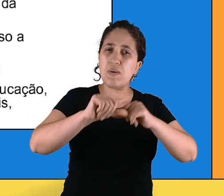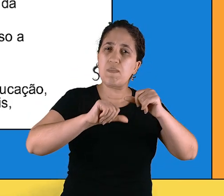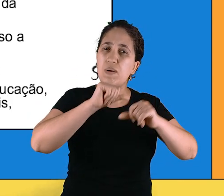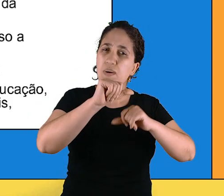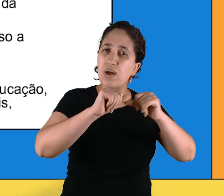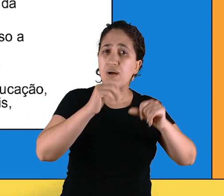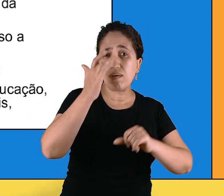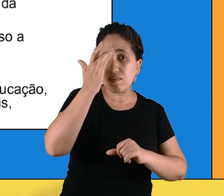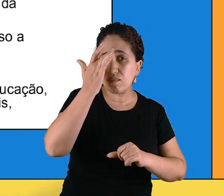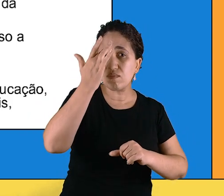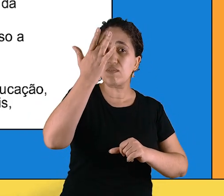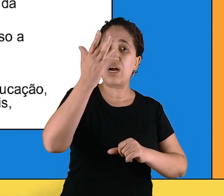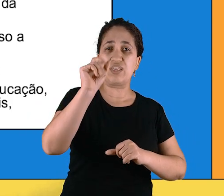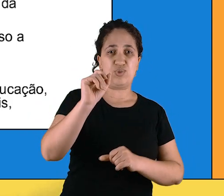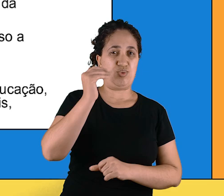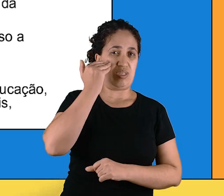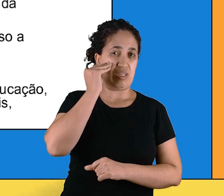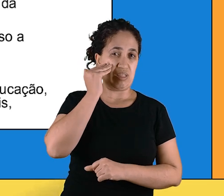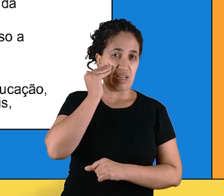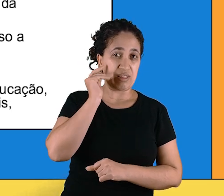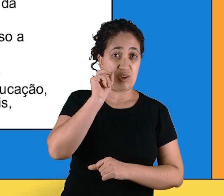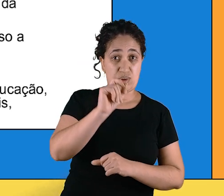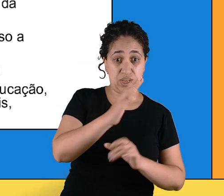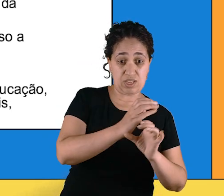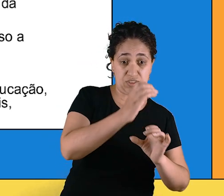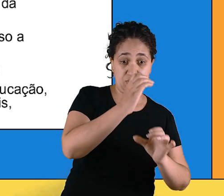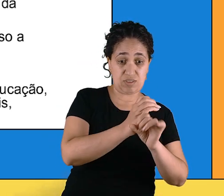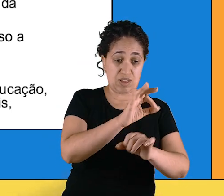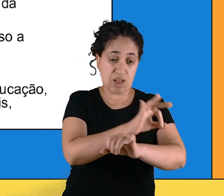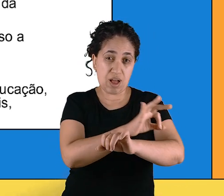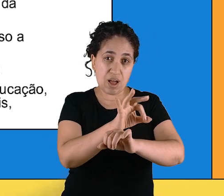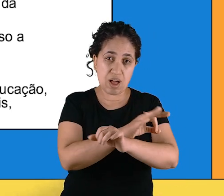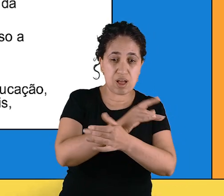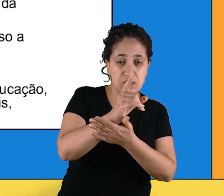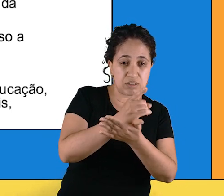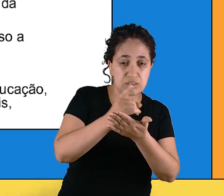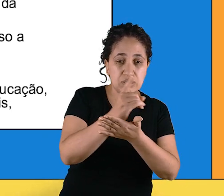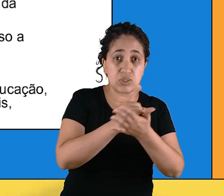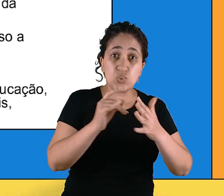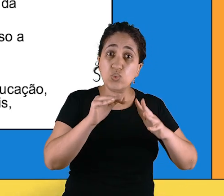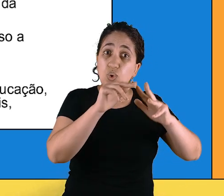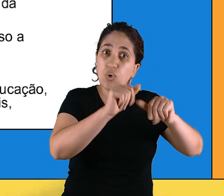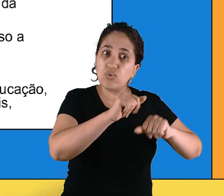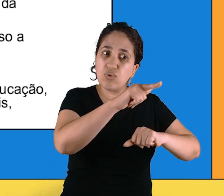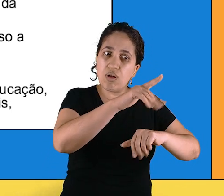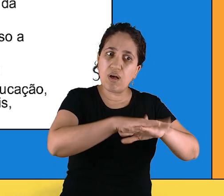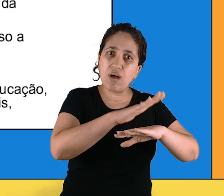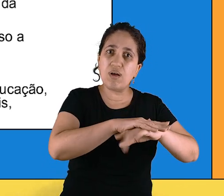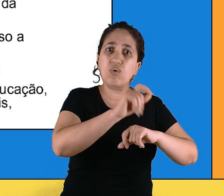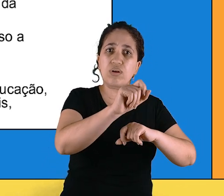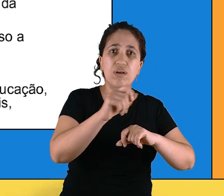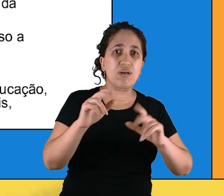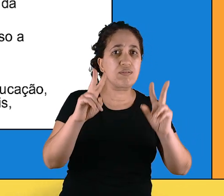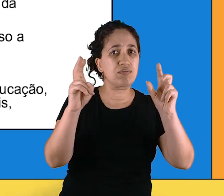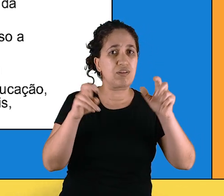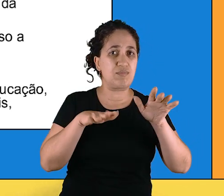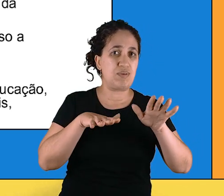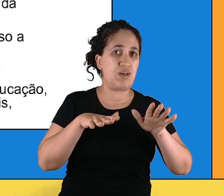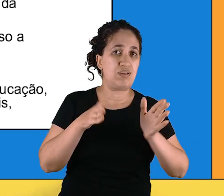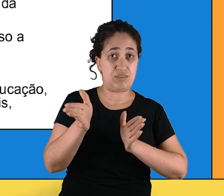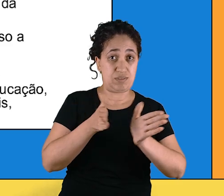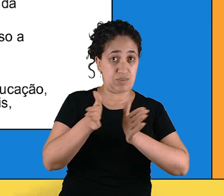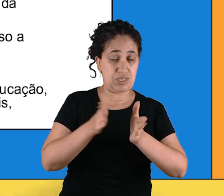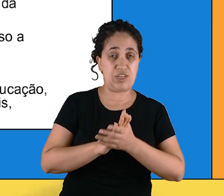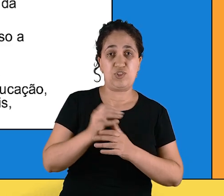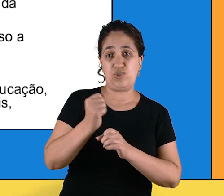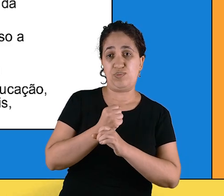vez mais fácil das pessoas entenderem. Em um slide, políticas e leis no Brasil. Os designers, todo mundo que tem que lidar com a acessibilidade.